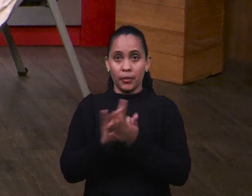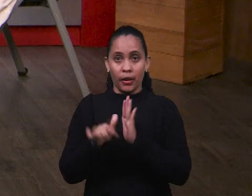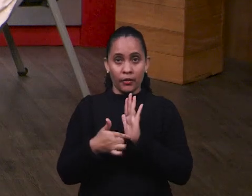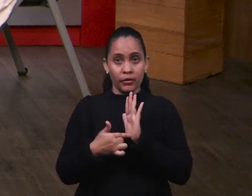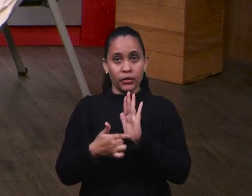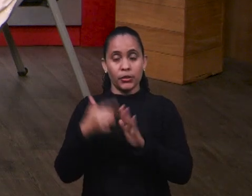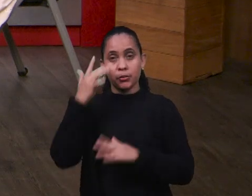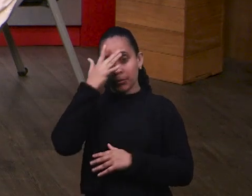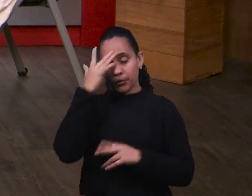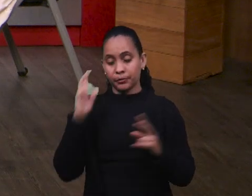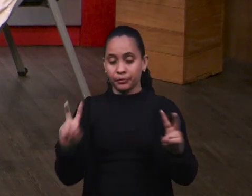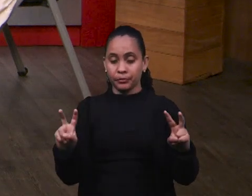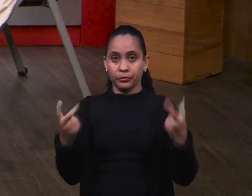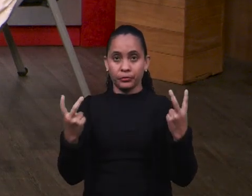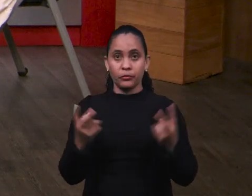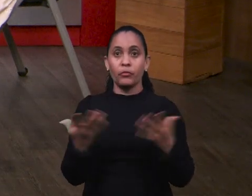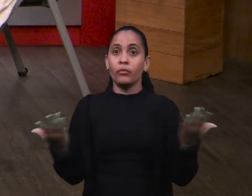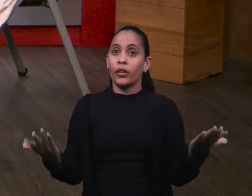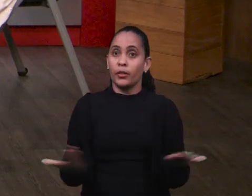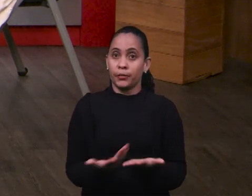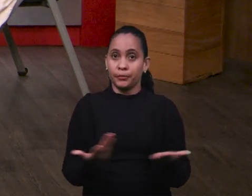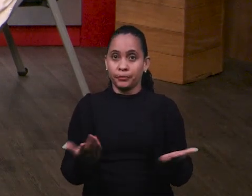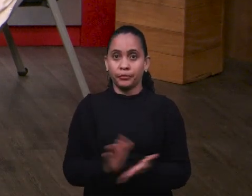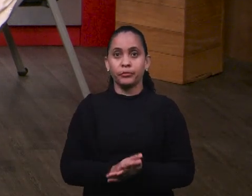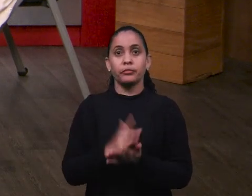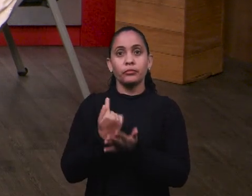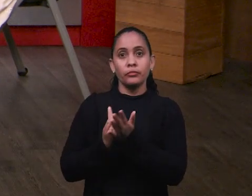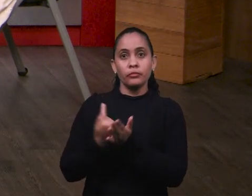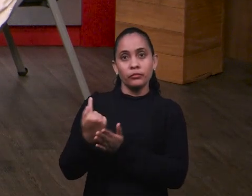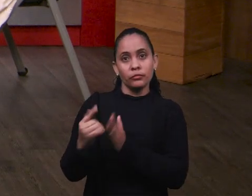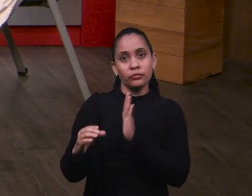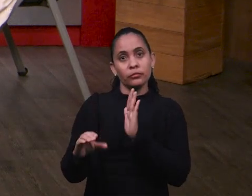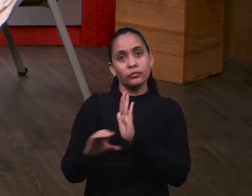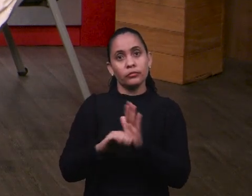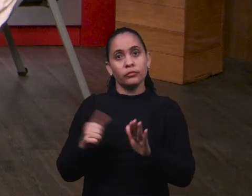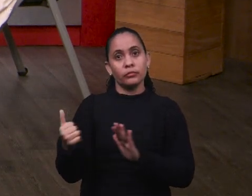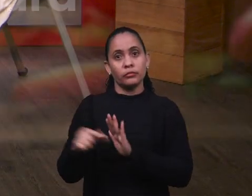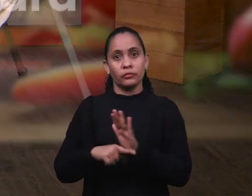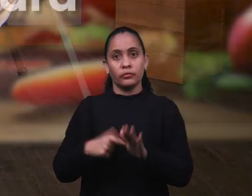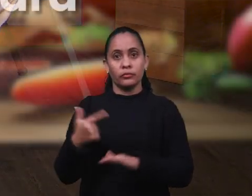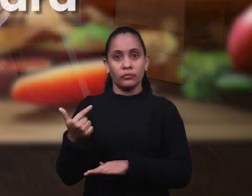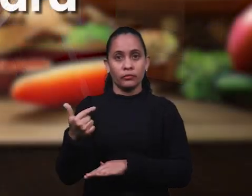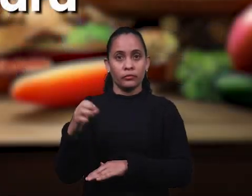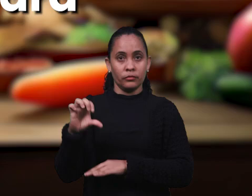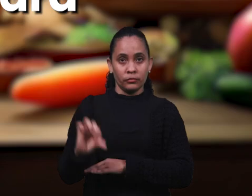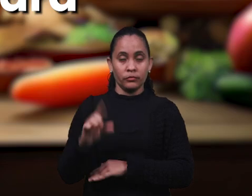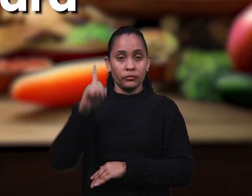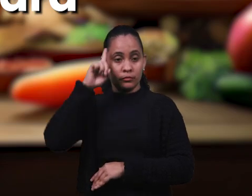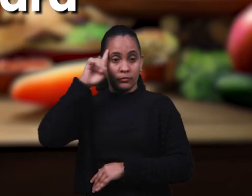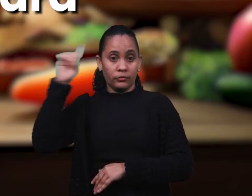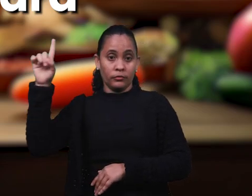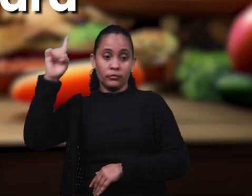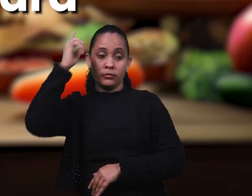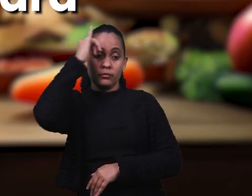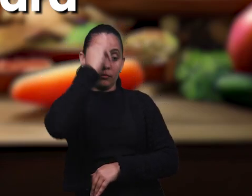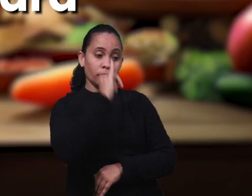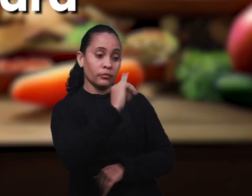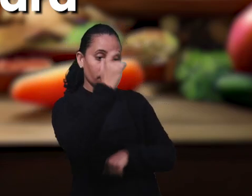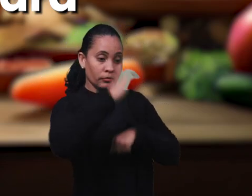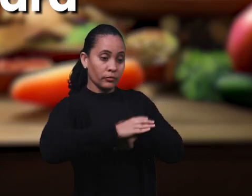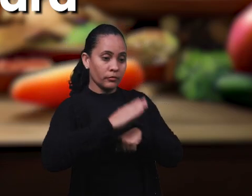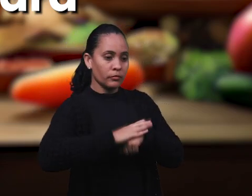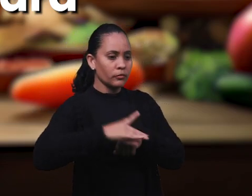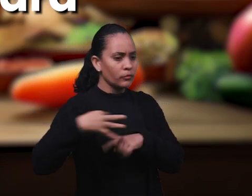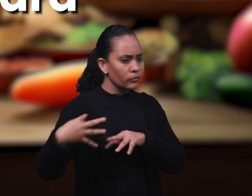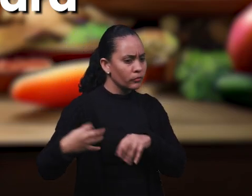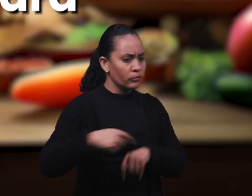bíblico, né, para quem está nos assistindo. E hoje vai estar lá em Gênesis 1:29, que vai nos dizer: E disse Deus, eis que vos